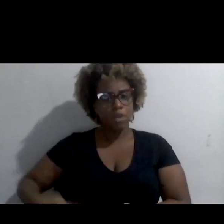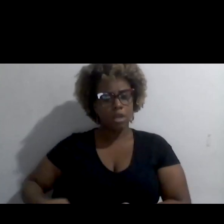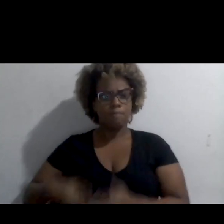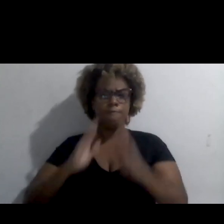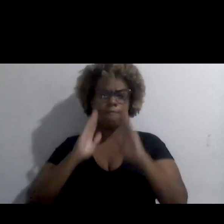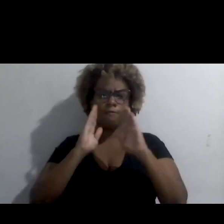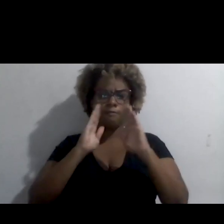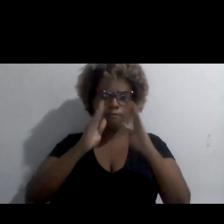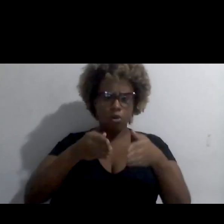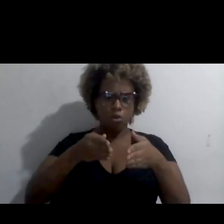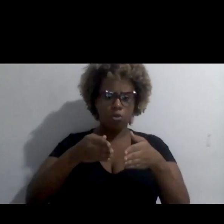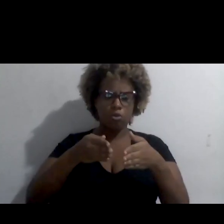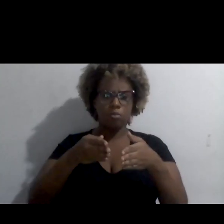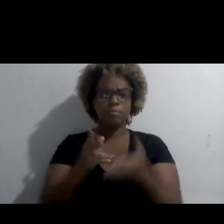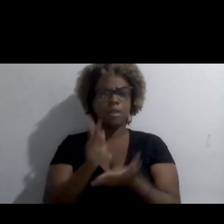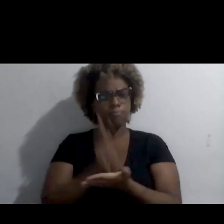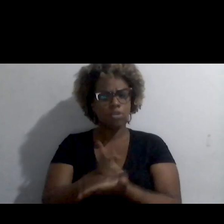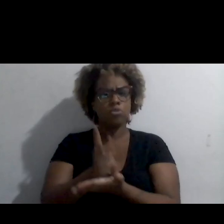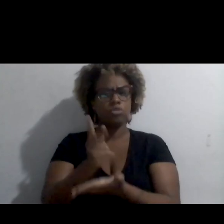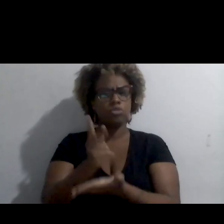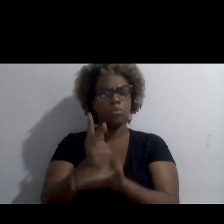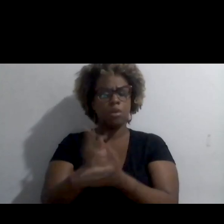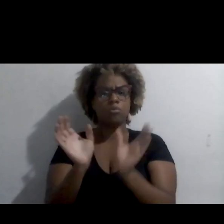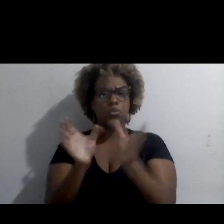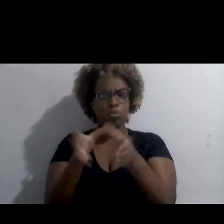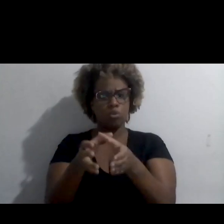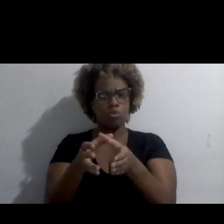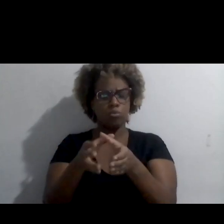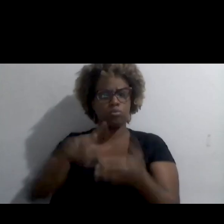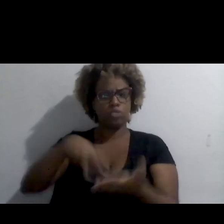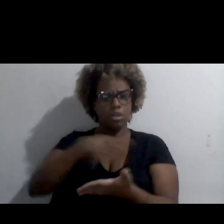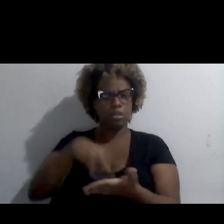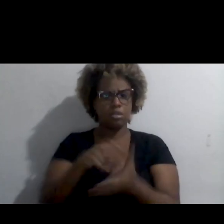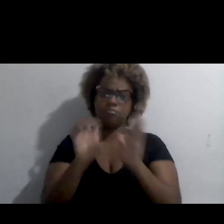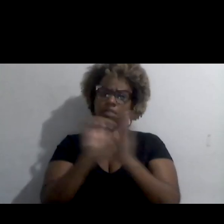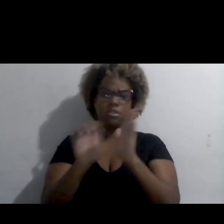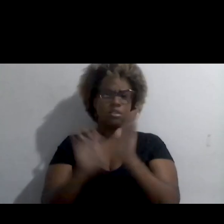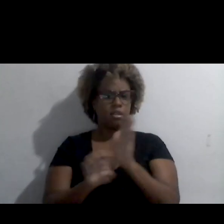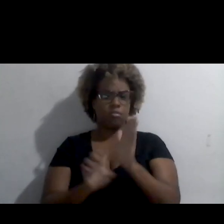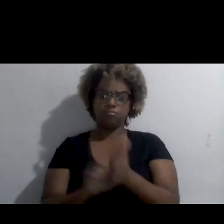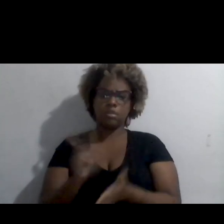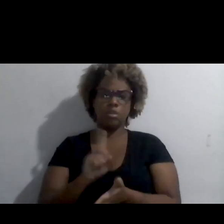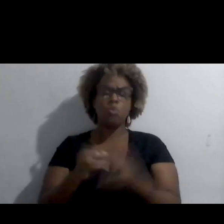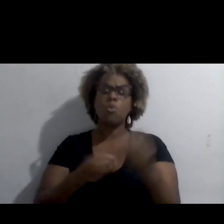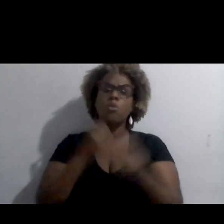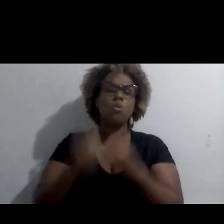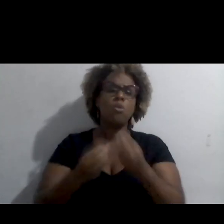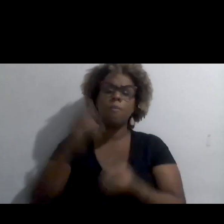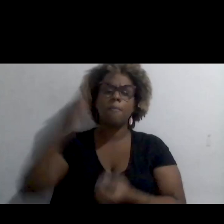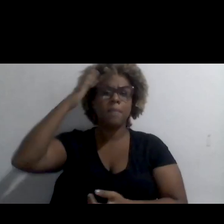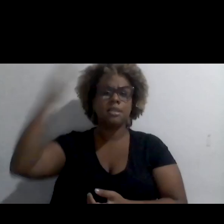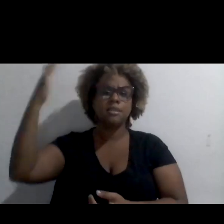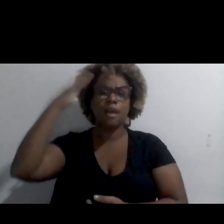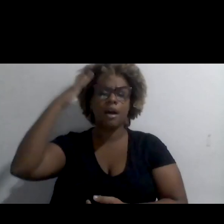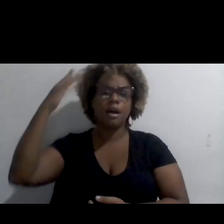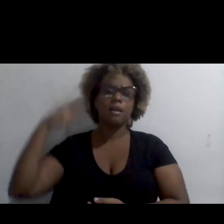esses grupos de dança. Não é edital. O edital tem início, meio e fim. Né? Como é que a gente pode pensar políticas de governo